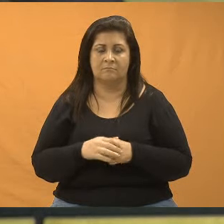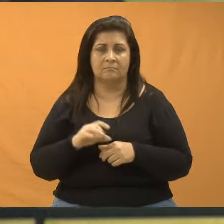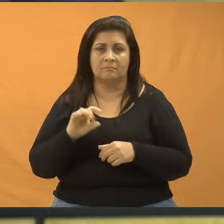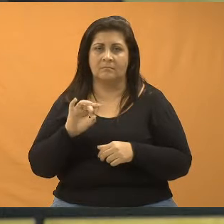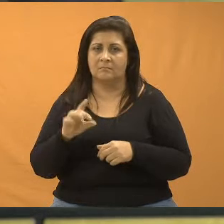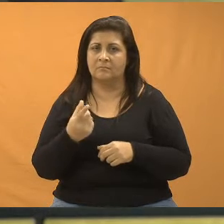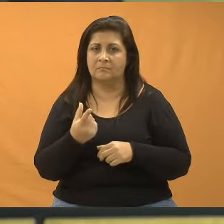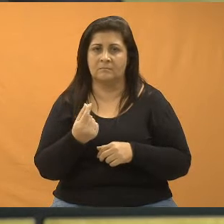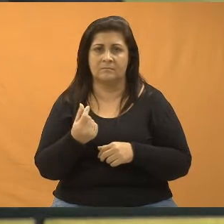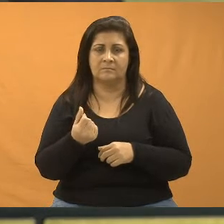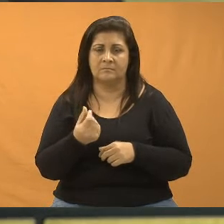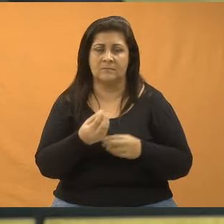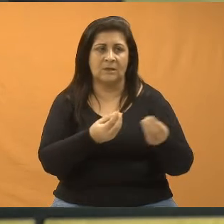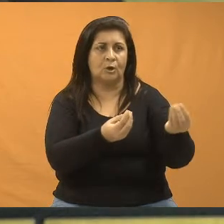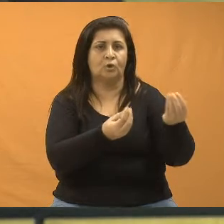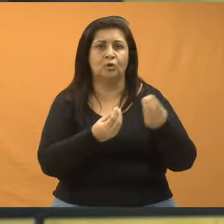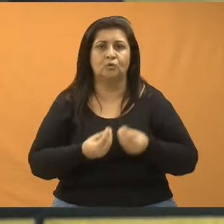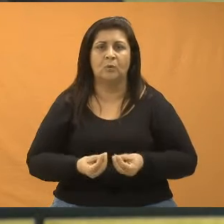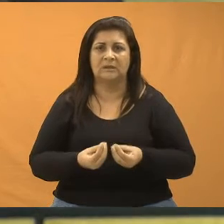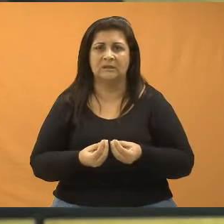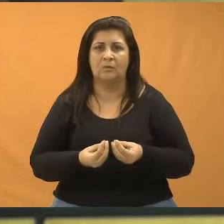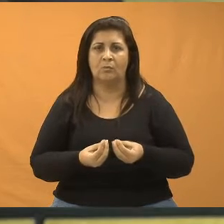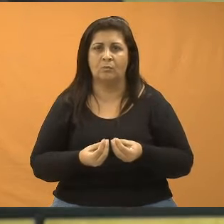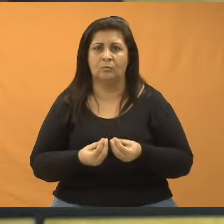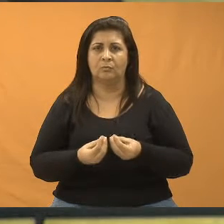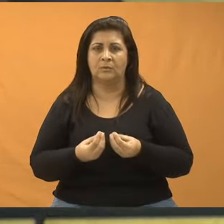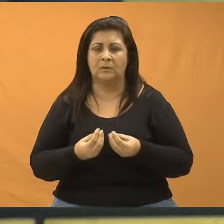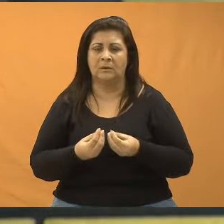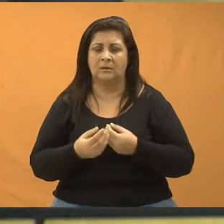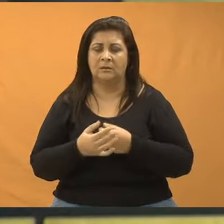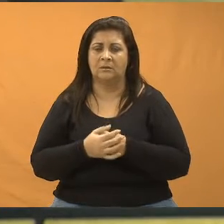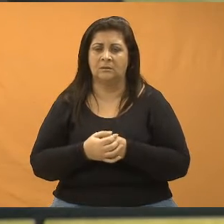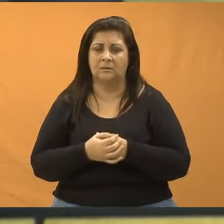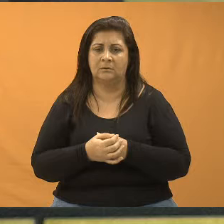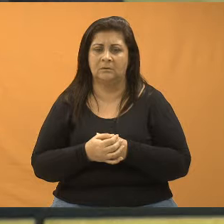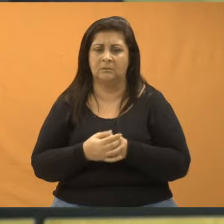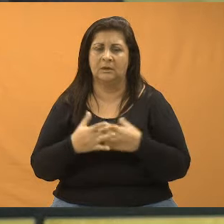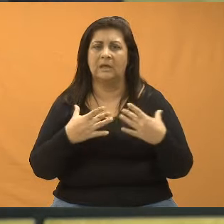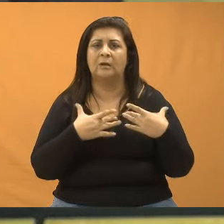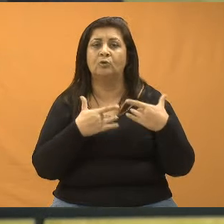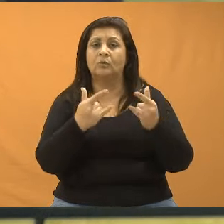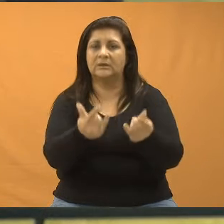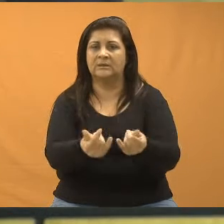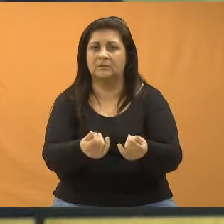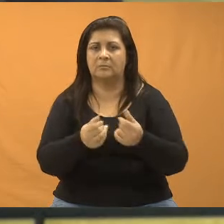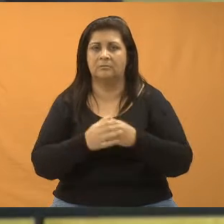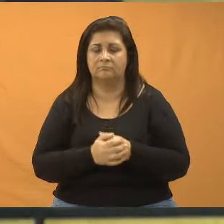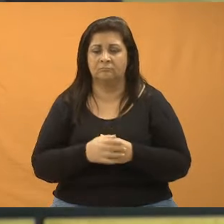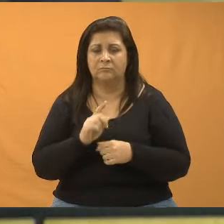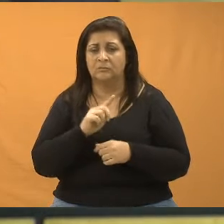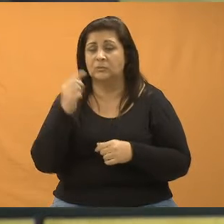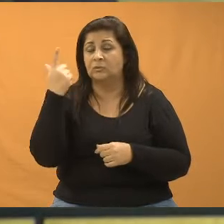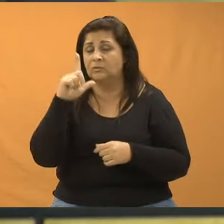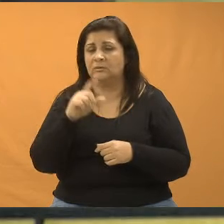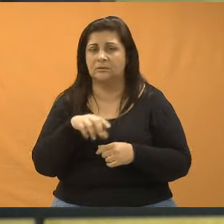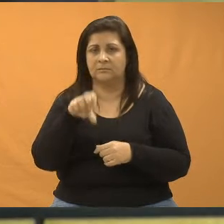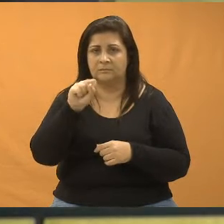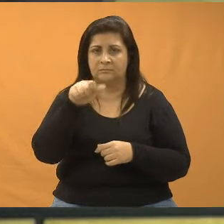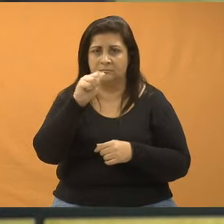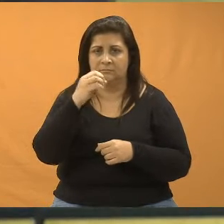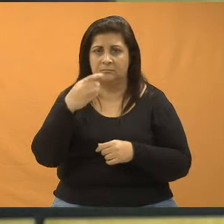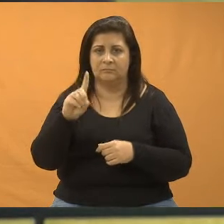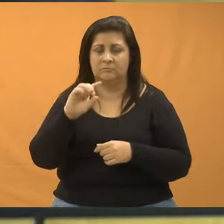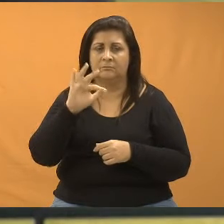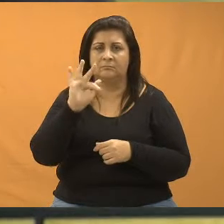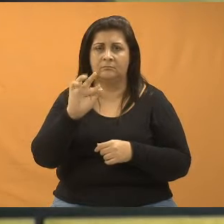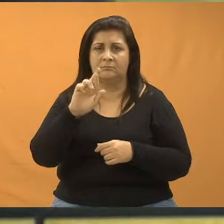somente com dinheiro de doações. O Geraldo está ali, que é do Hospital São Francisco, sabe muito bem disso, E o São Francisco, além da